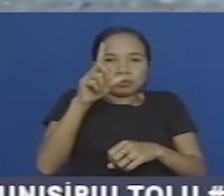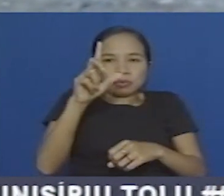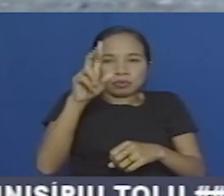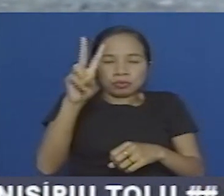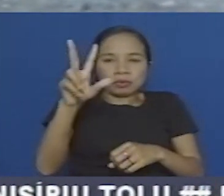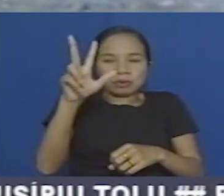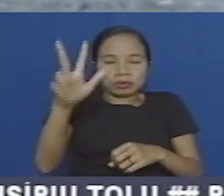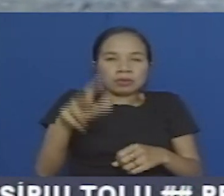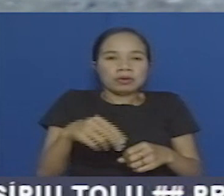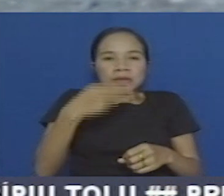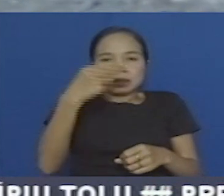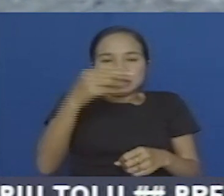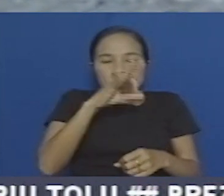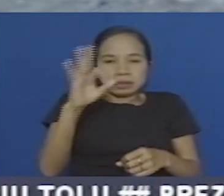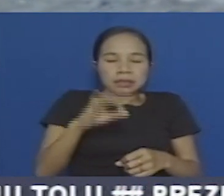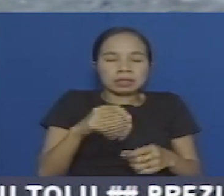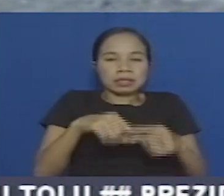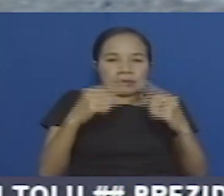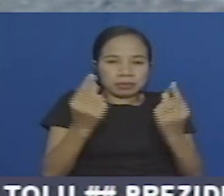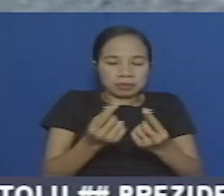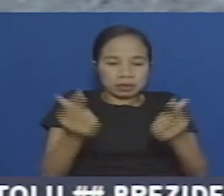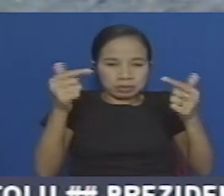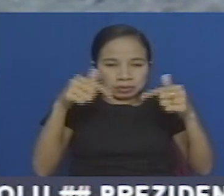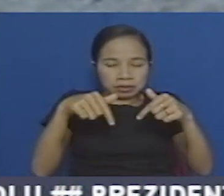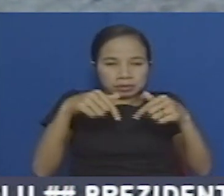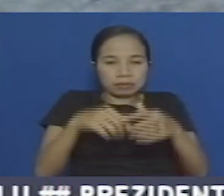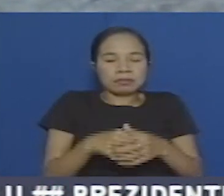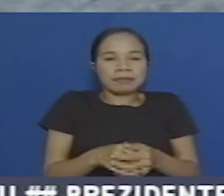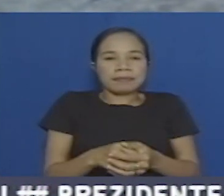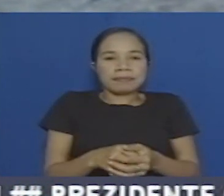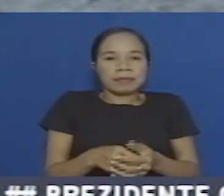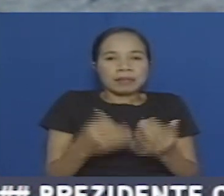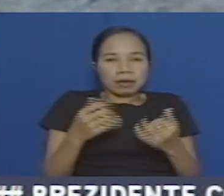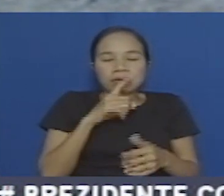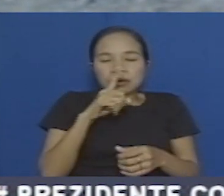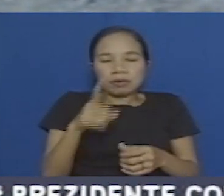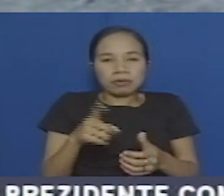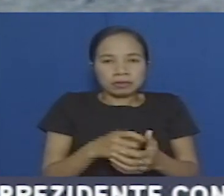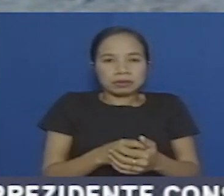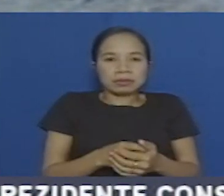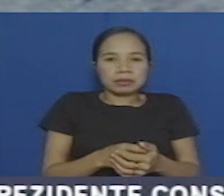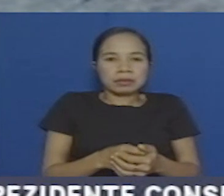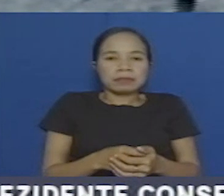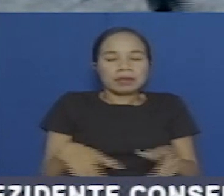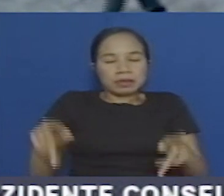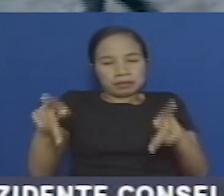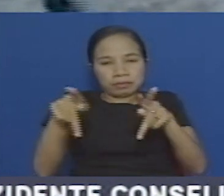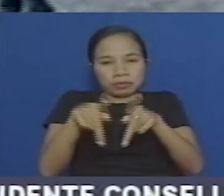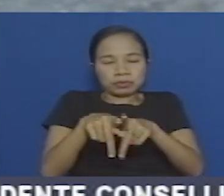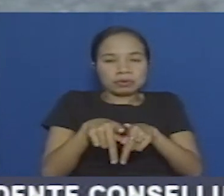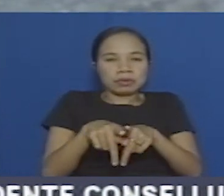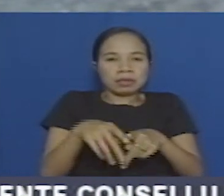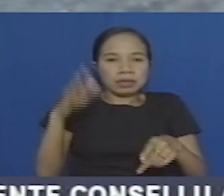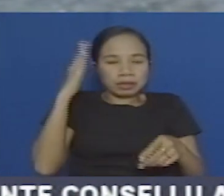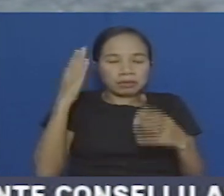sexta, né, equipamentos tem vada suco, mas agora realidade assim. Ba orbato ai na be hasnaruk ia be posto hasnaruk na ba ano in be